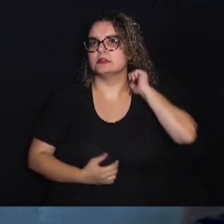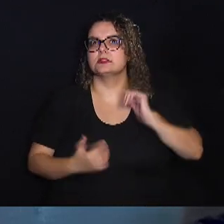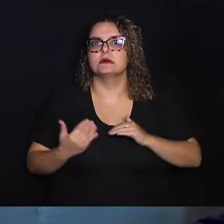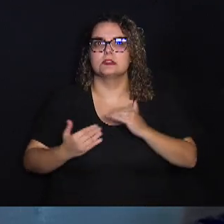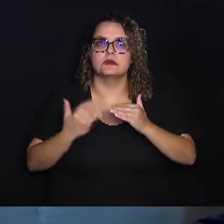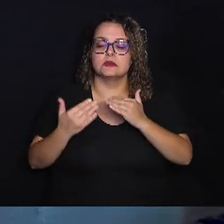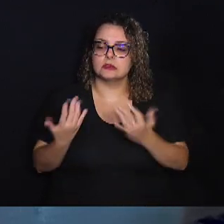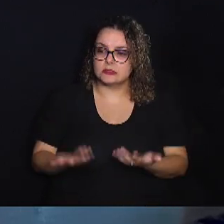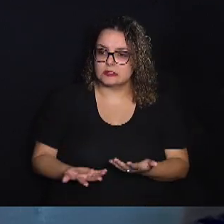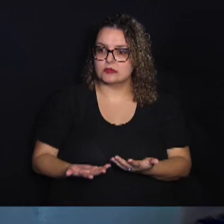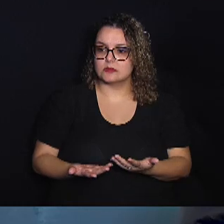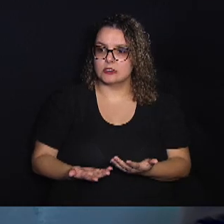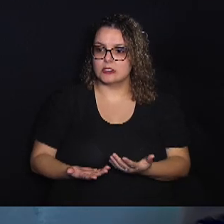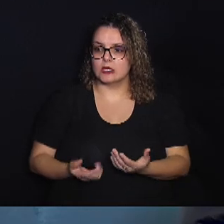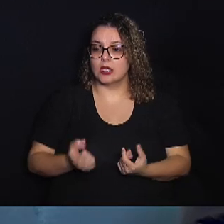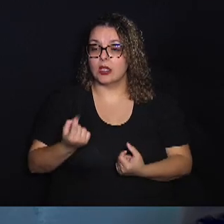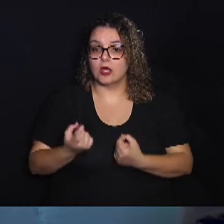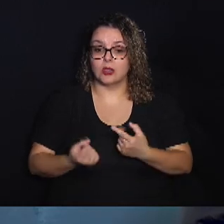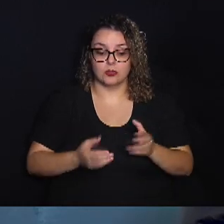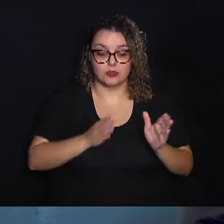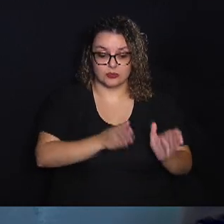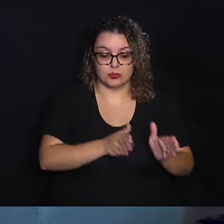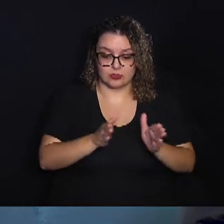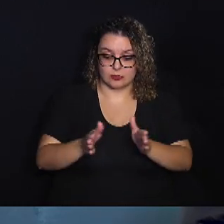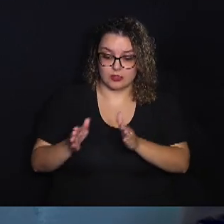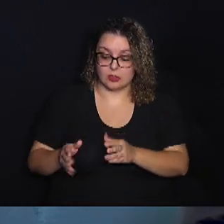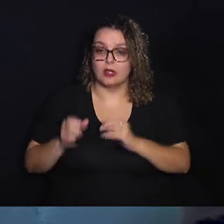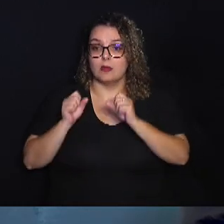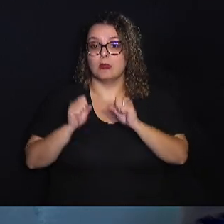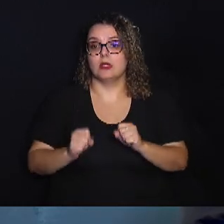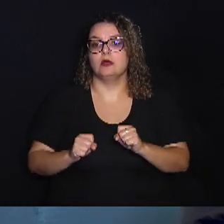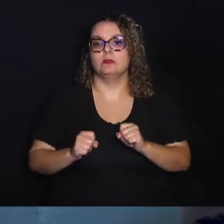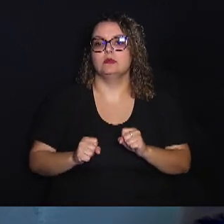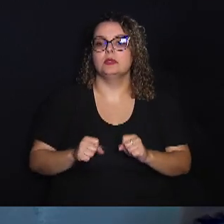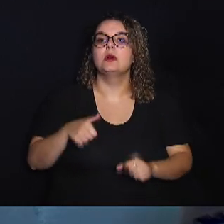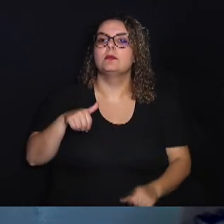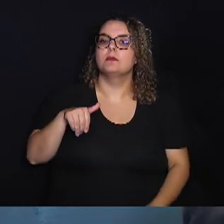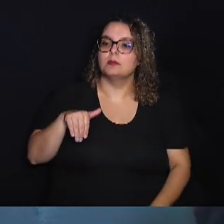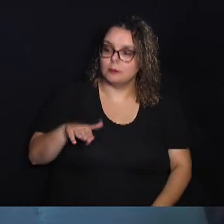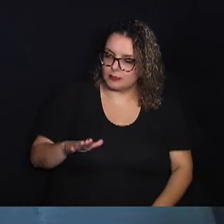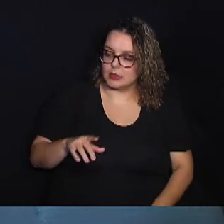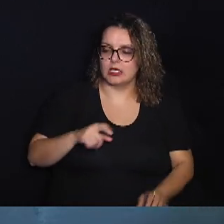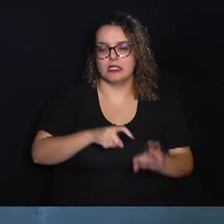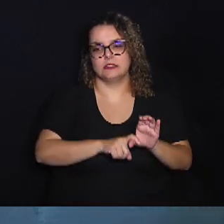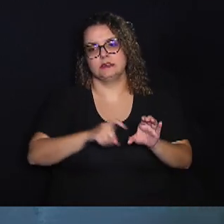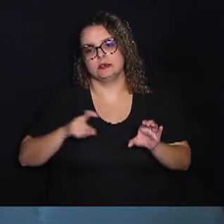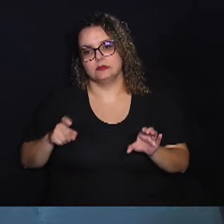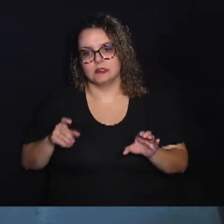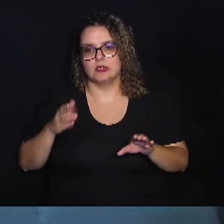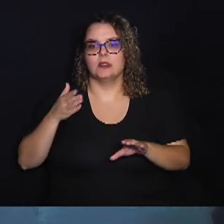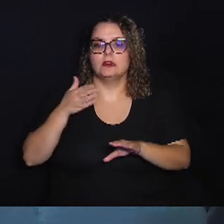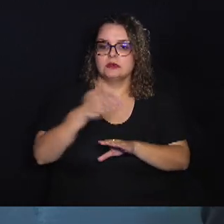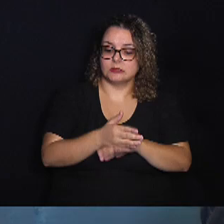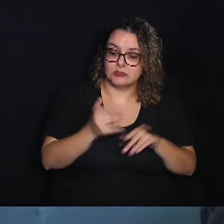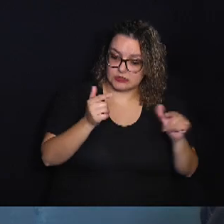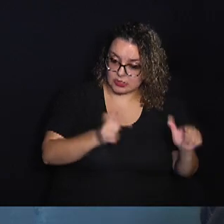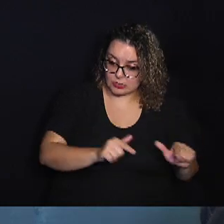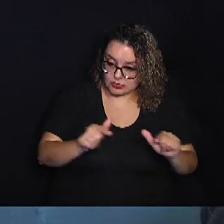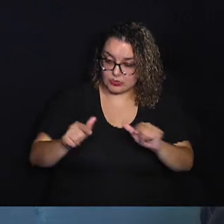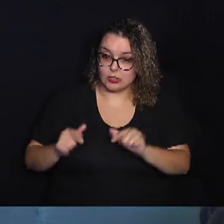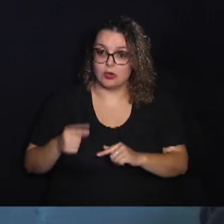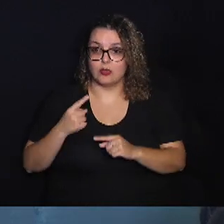vamos dizer assim, algumas etapas, né, para que eles possam se tornar cada vez mais independentes, acessar os territórios,